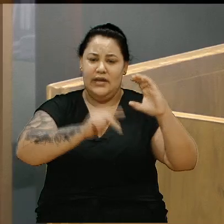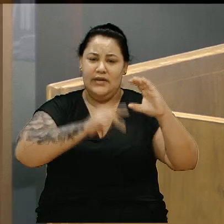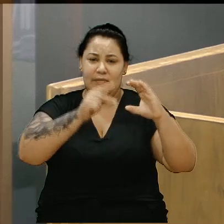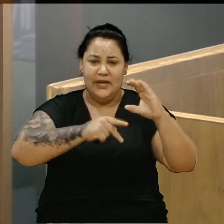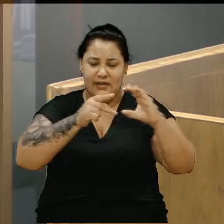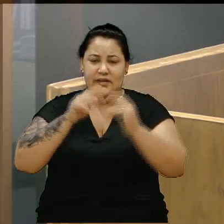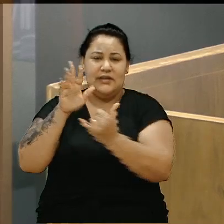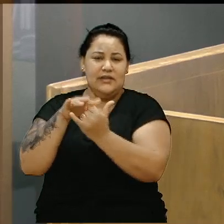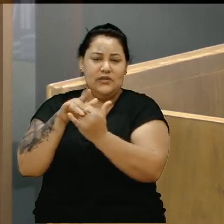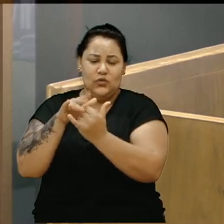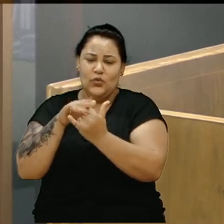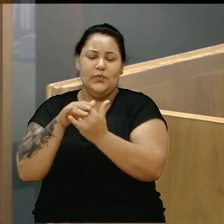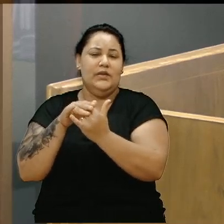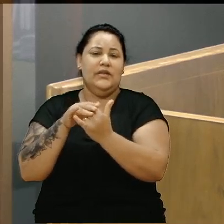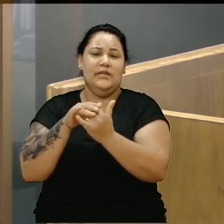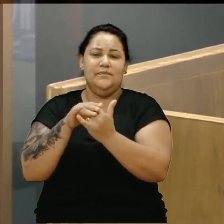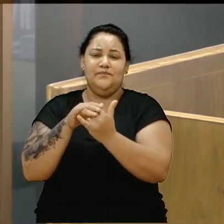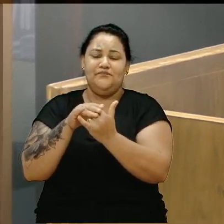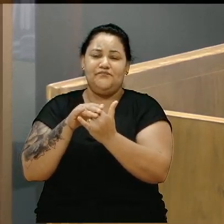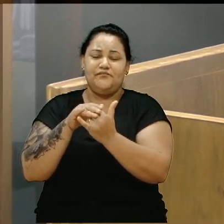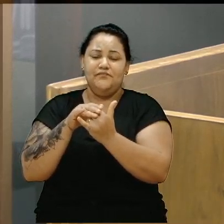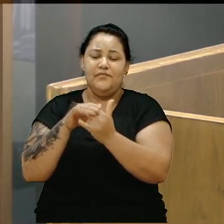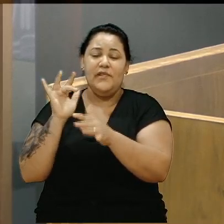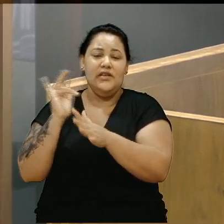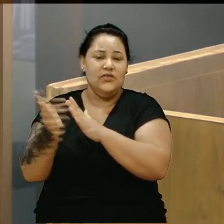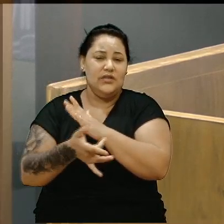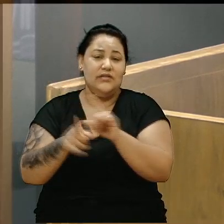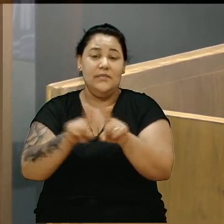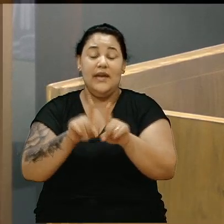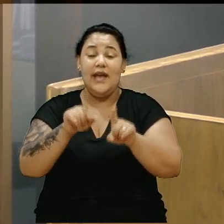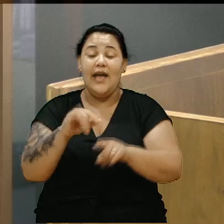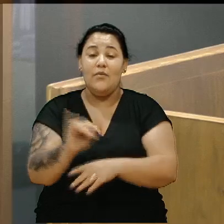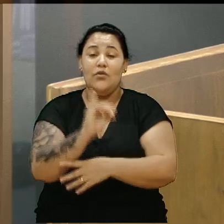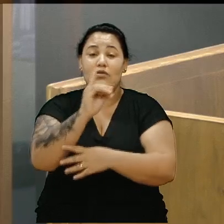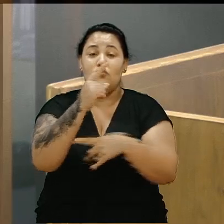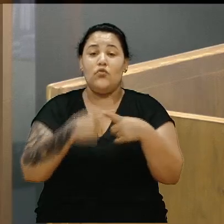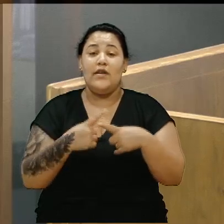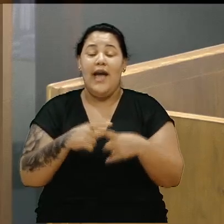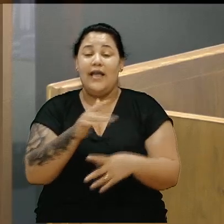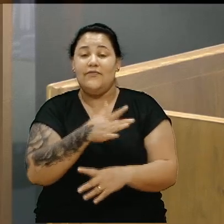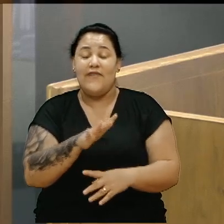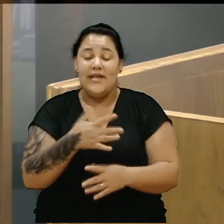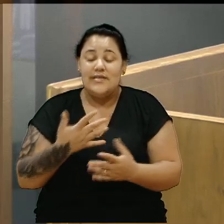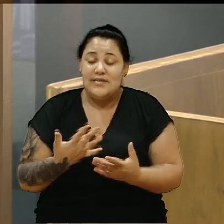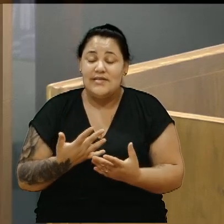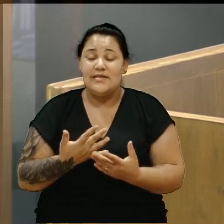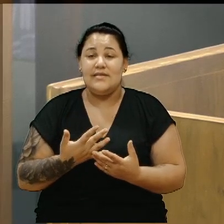temos aqui, é importante porque também, muitas vezes, nós somos